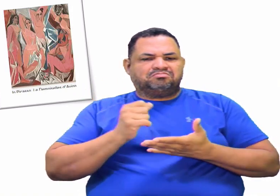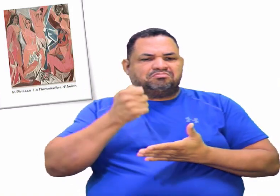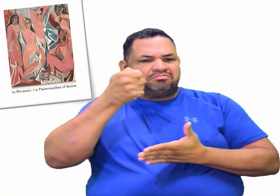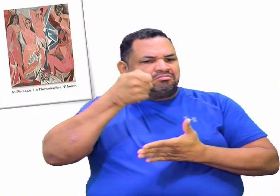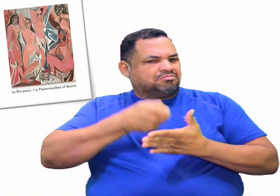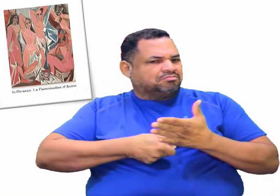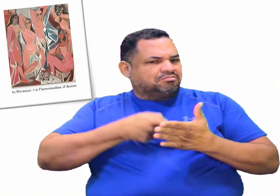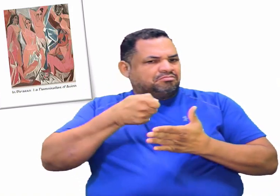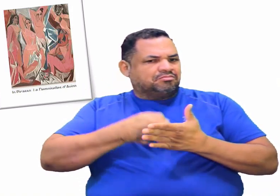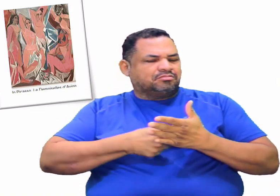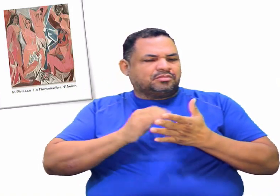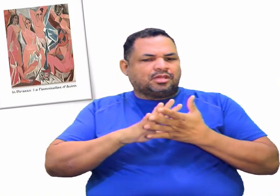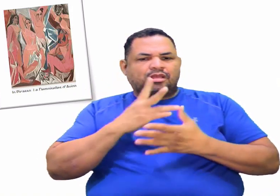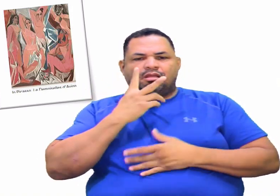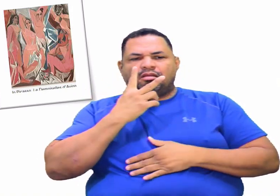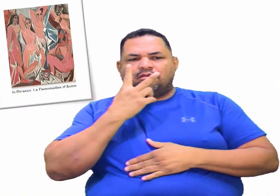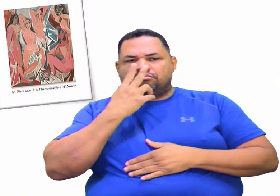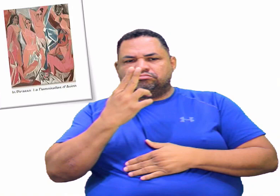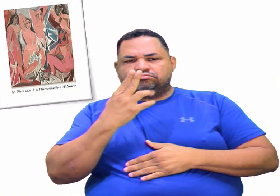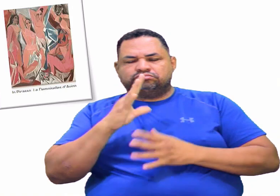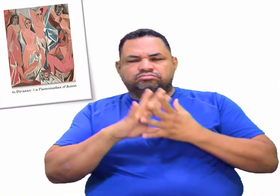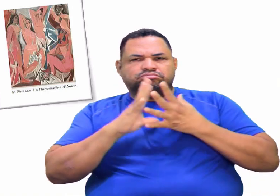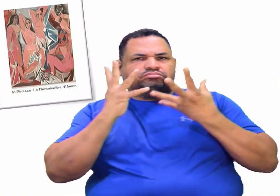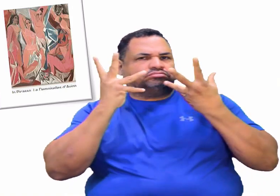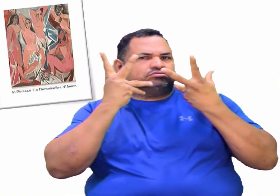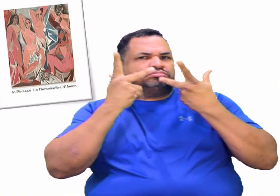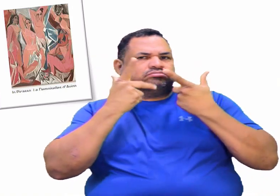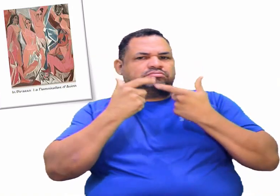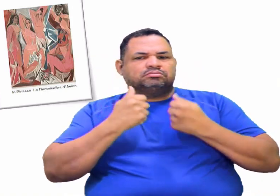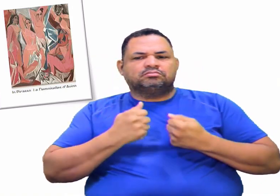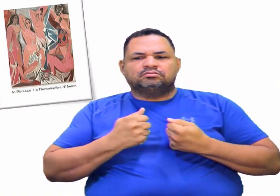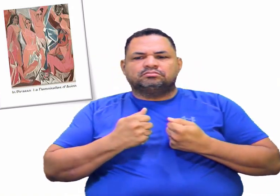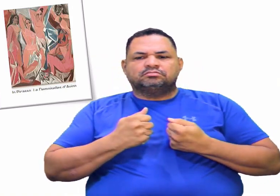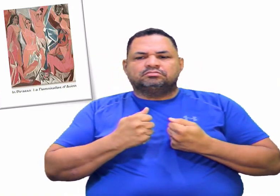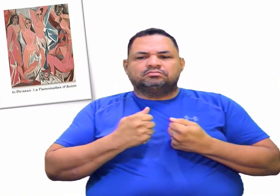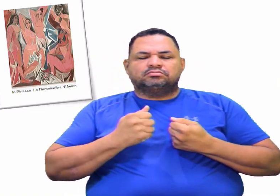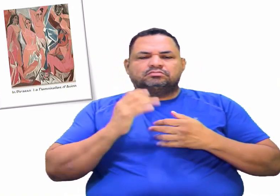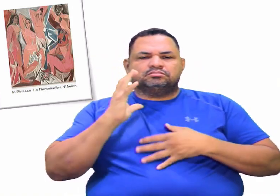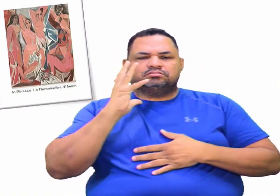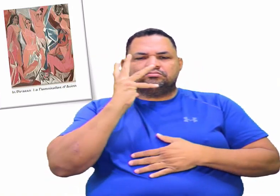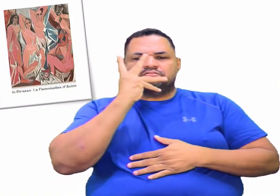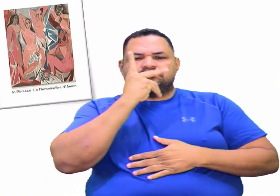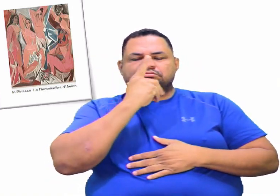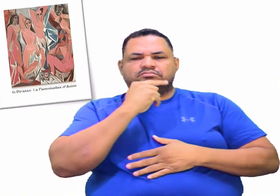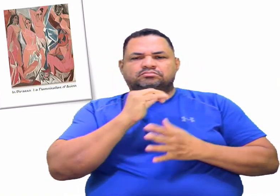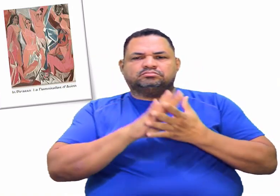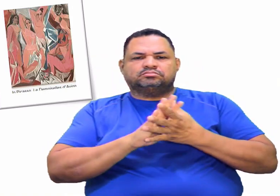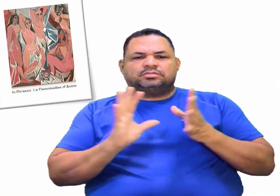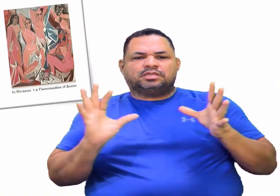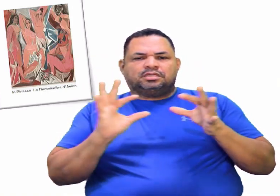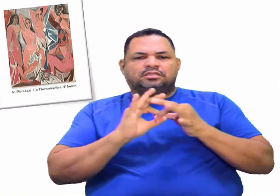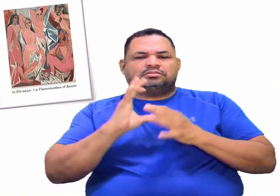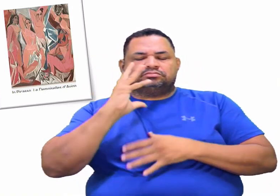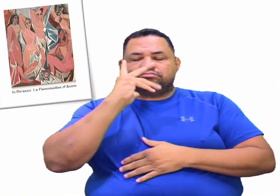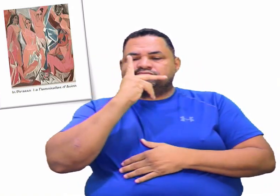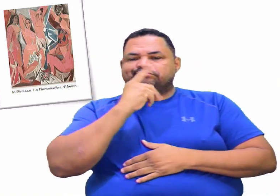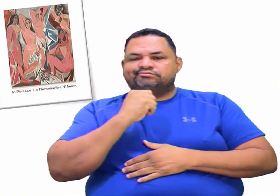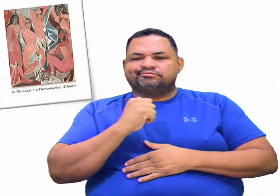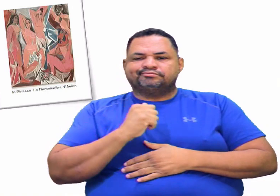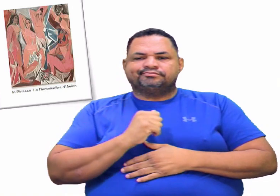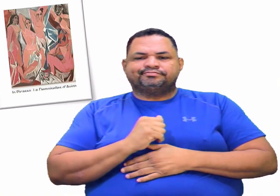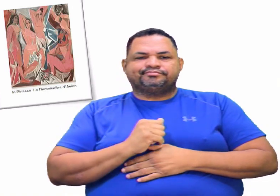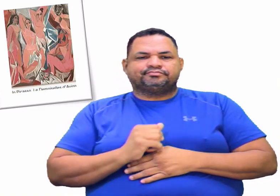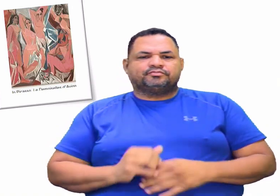exigência da aparência ser bela, né? Ter uma vinculação com a beleza, né? Ou